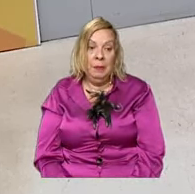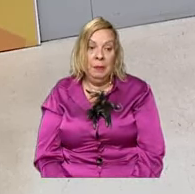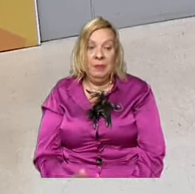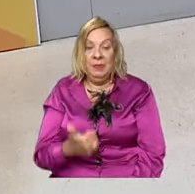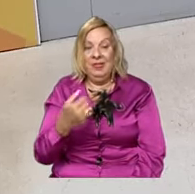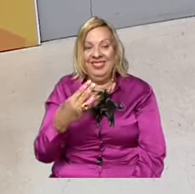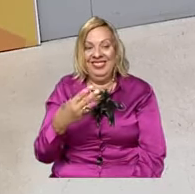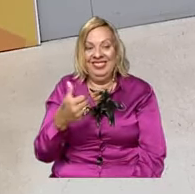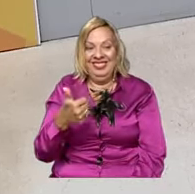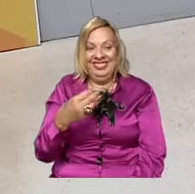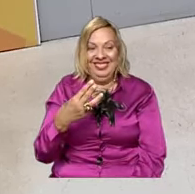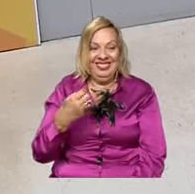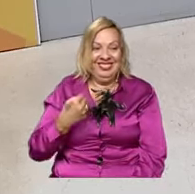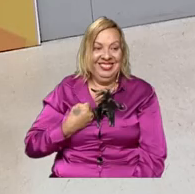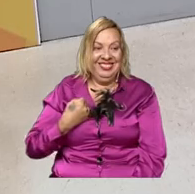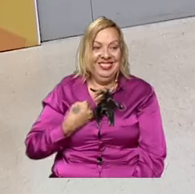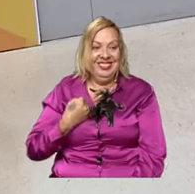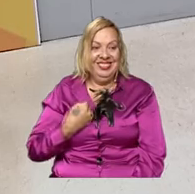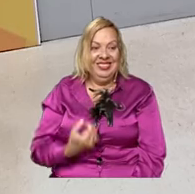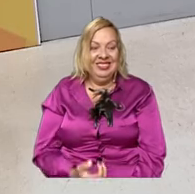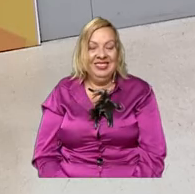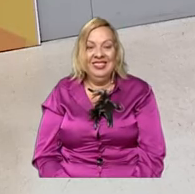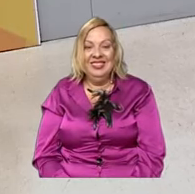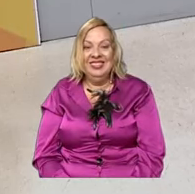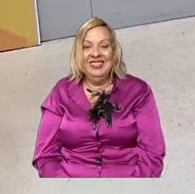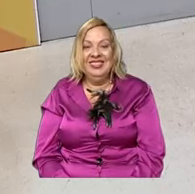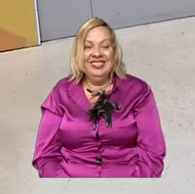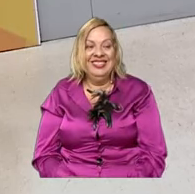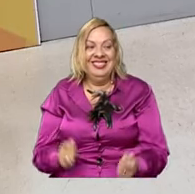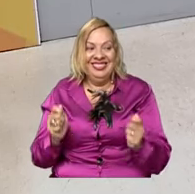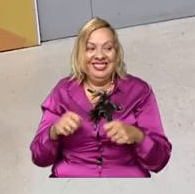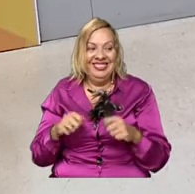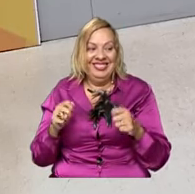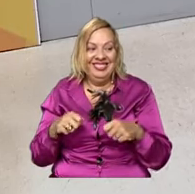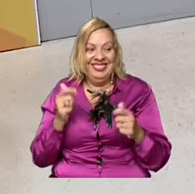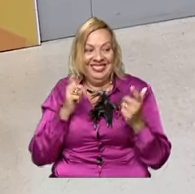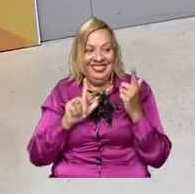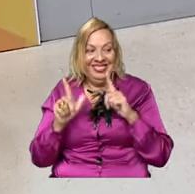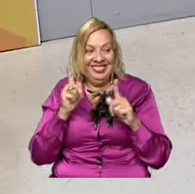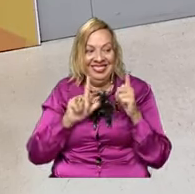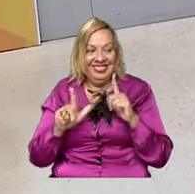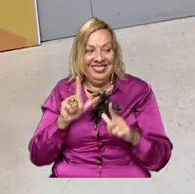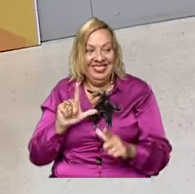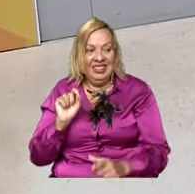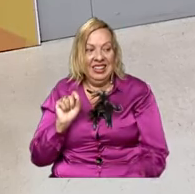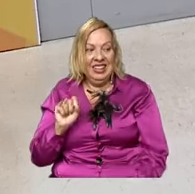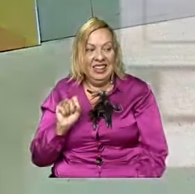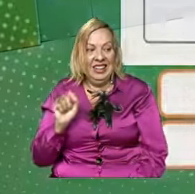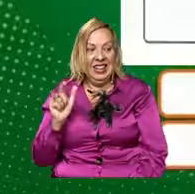Número 13 chegou para decidir aí o páreo do Fiat Mobi. Vamos lá saber quem levou.